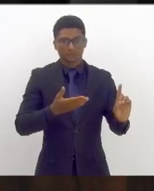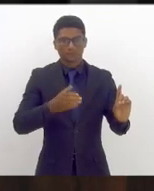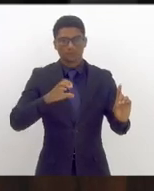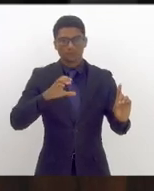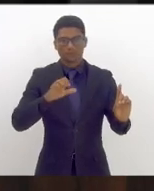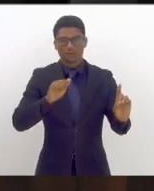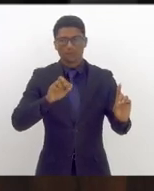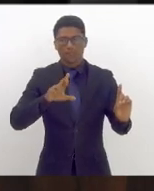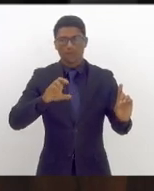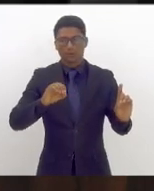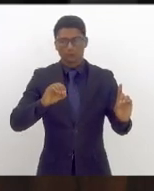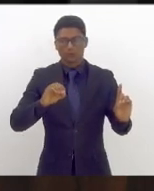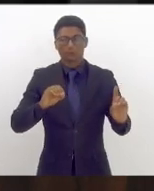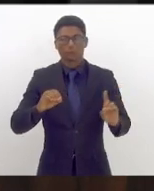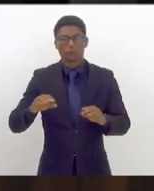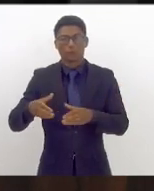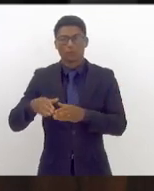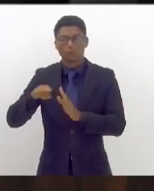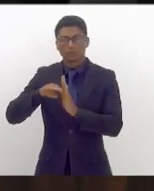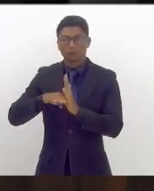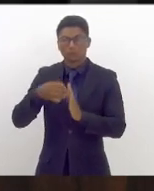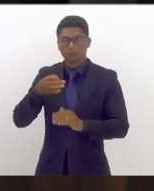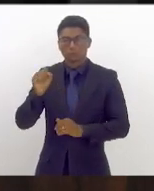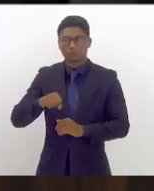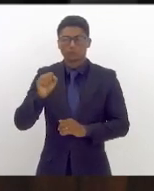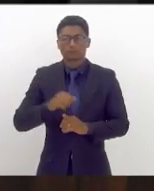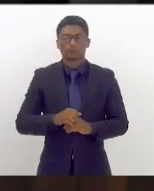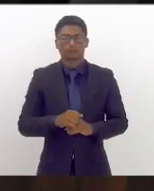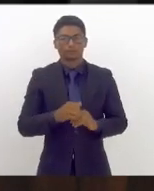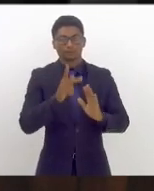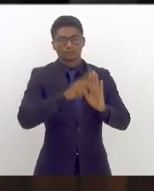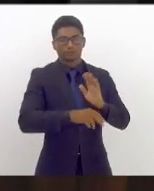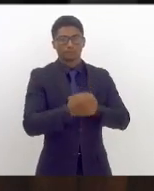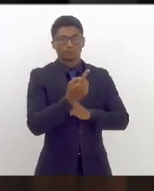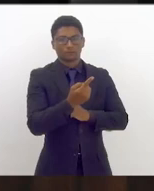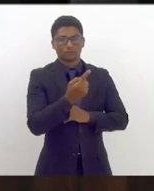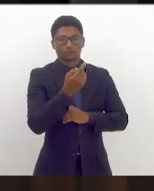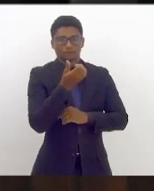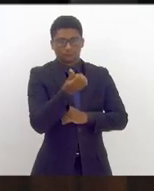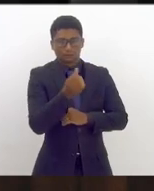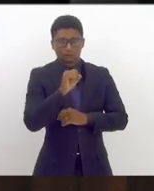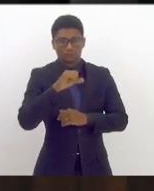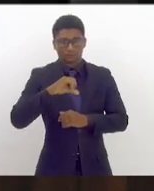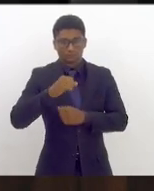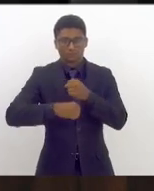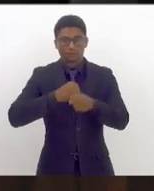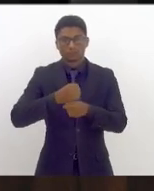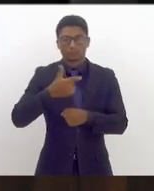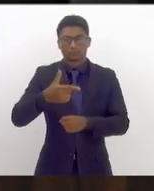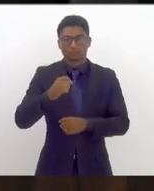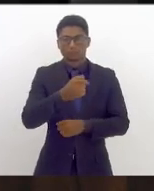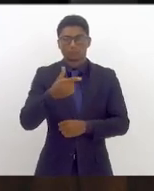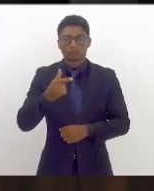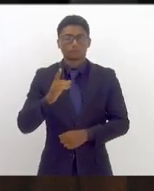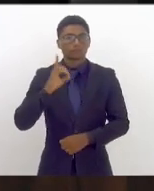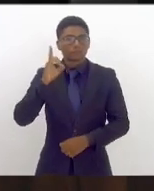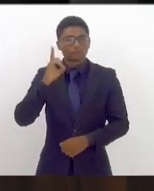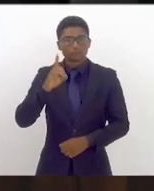filho parecida comissão favorável de resolução 168922 de autorizo deputados